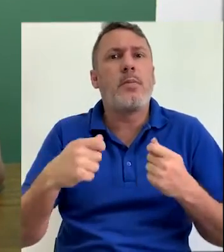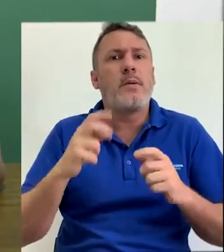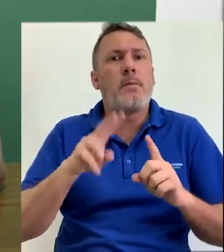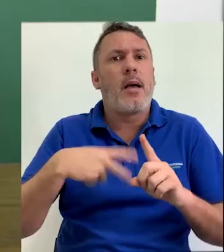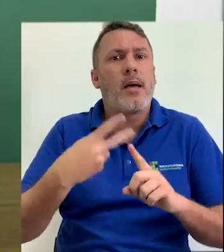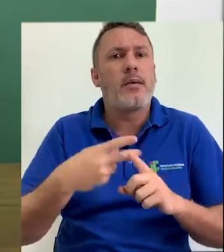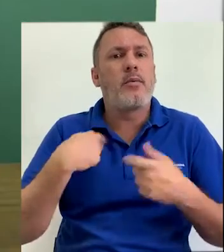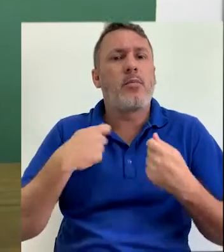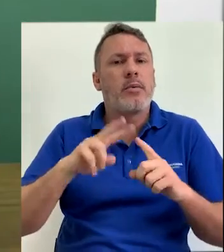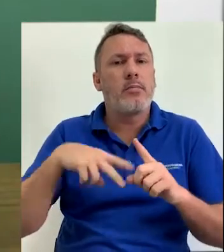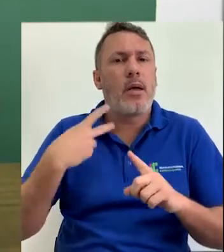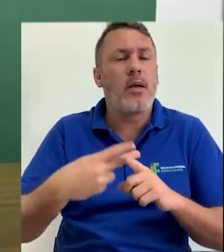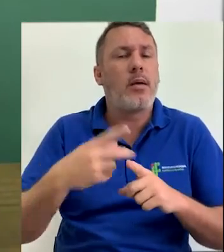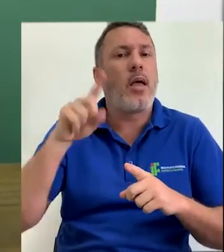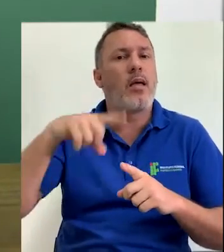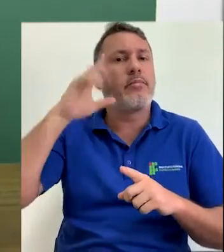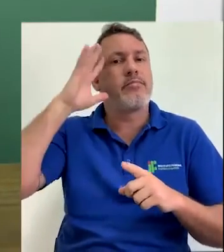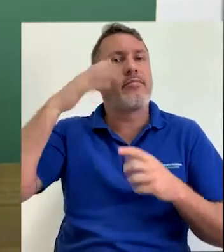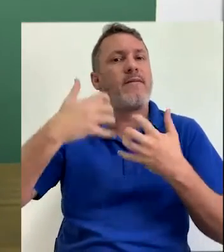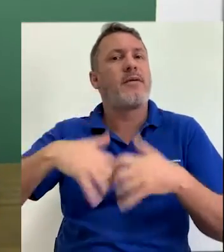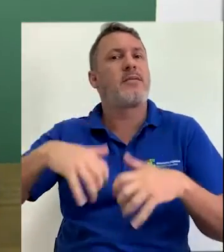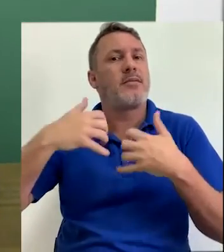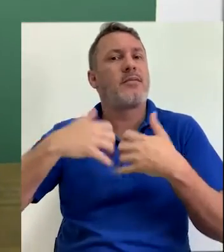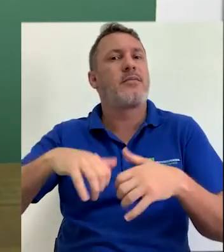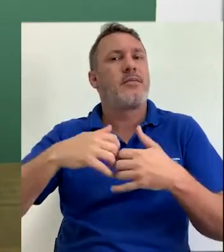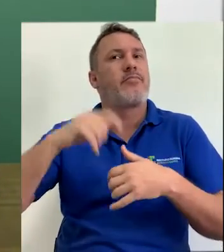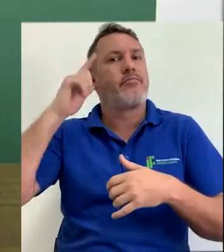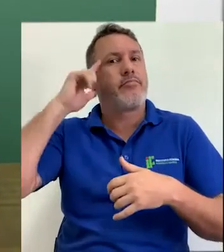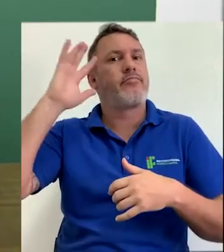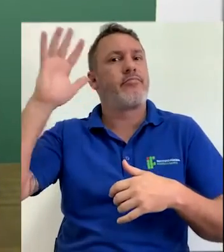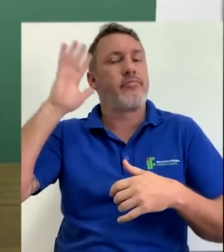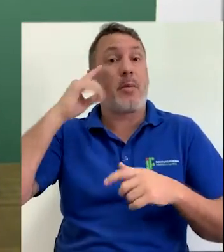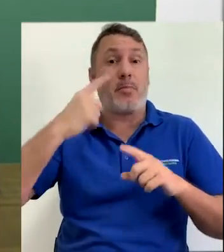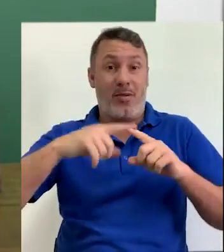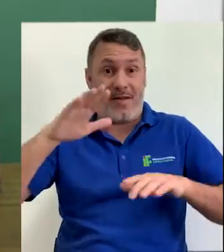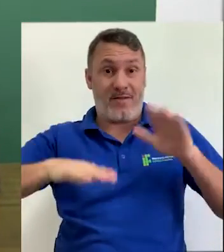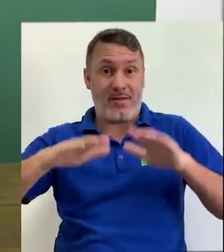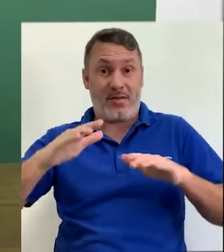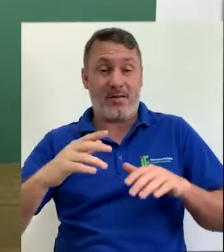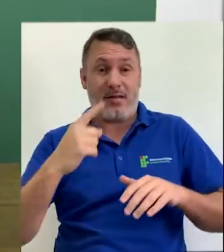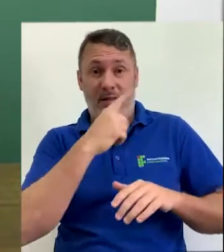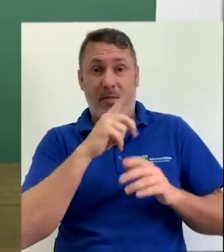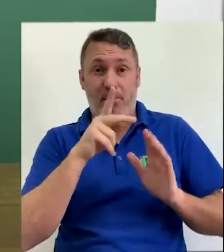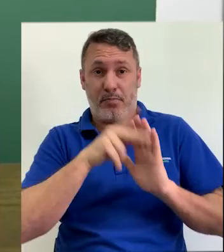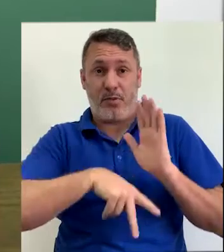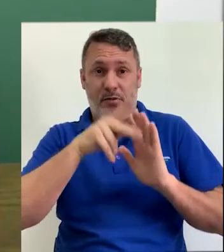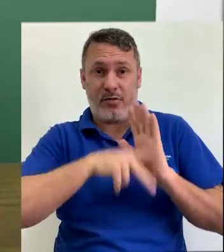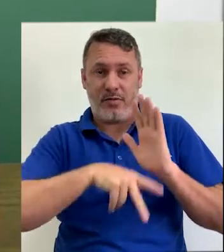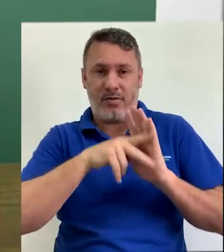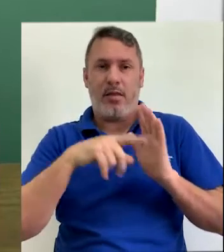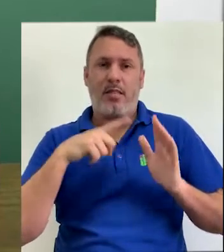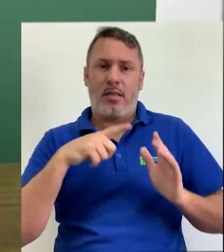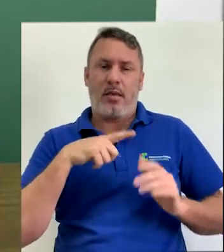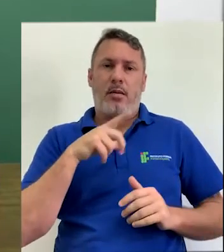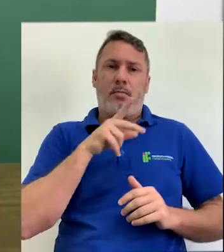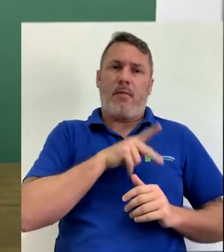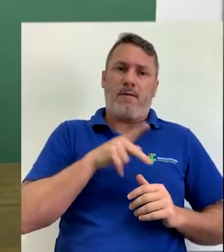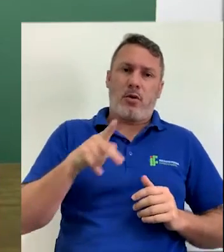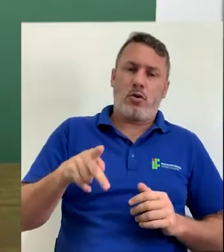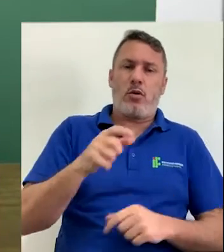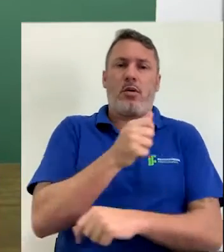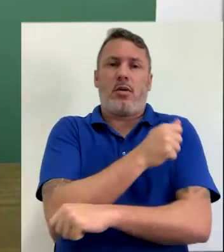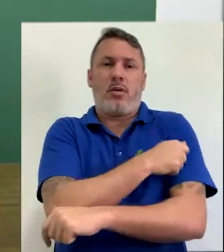mais? Porque muitas vezes lá no projeto, nós, professores e alunos